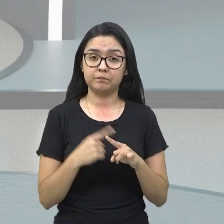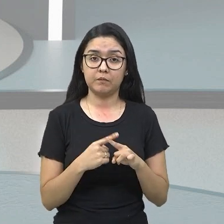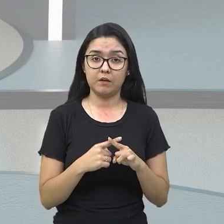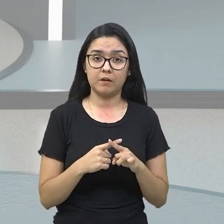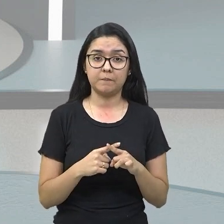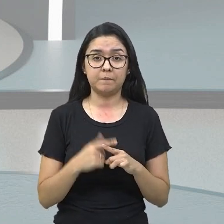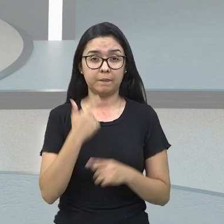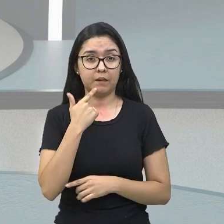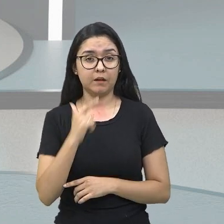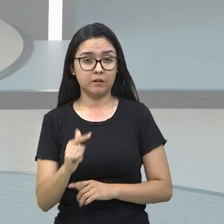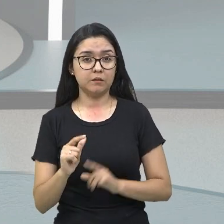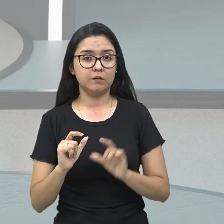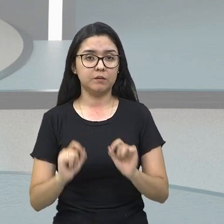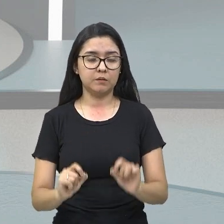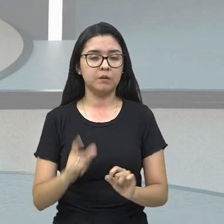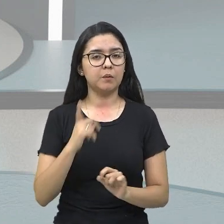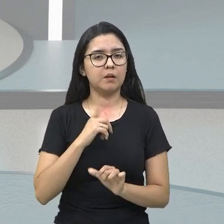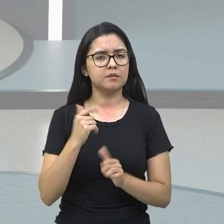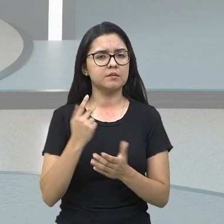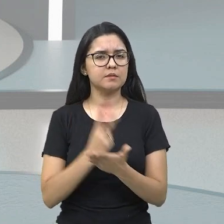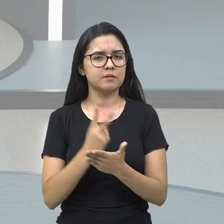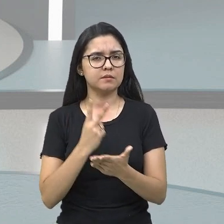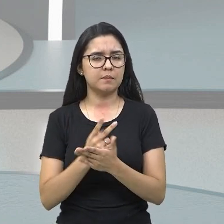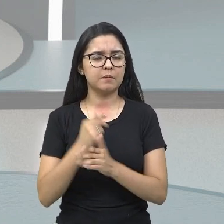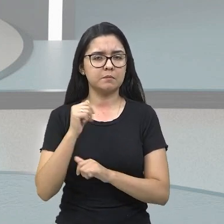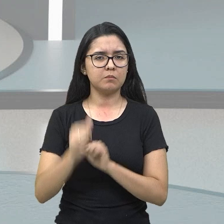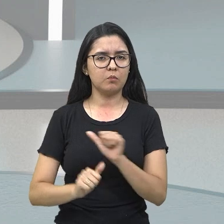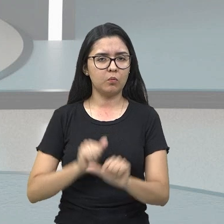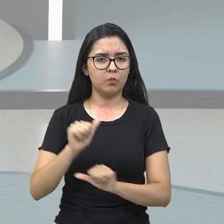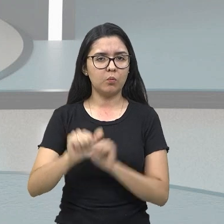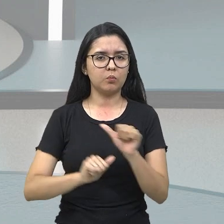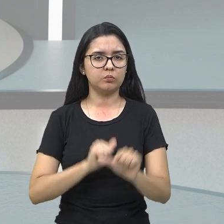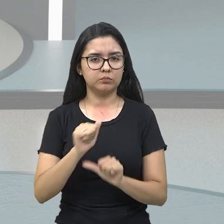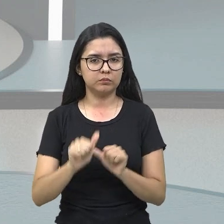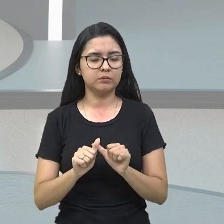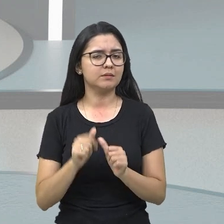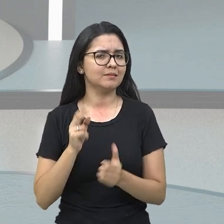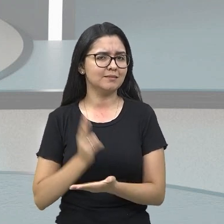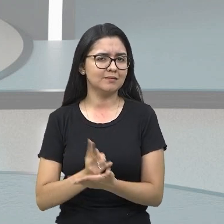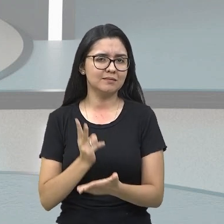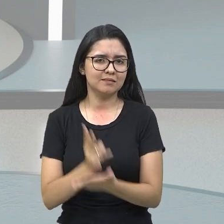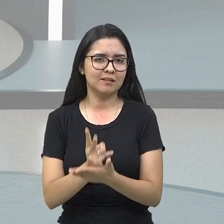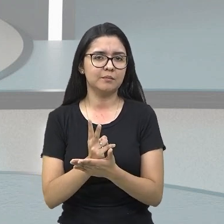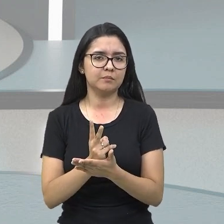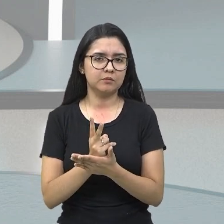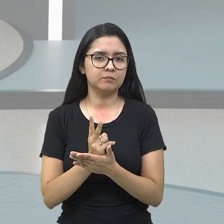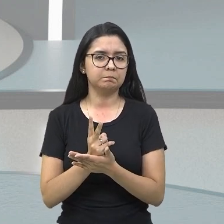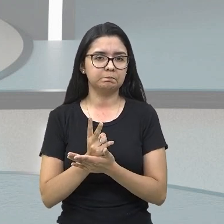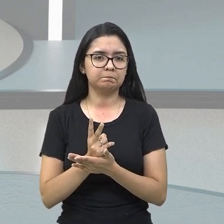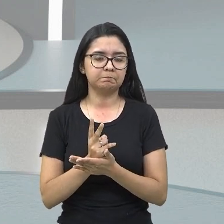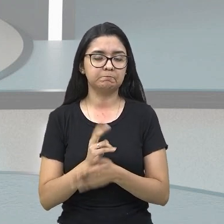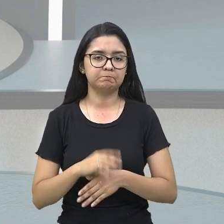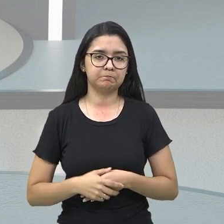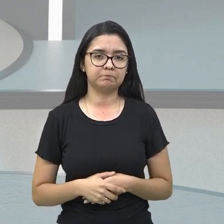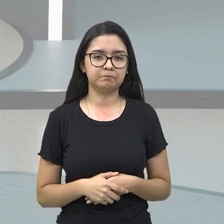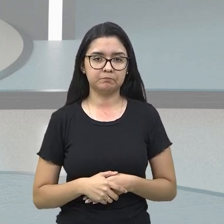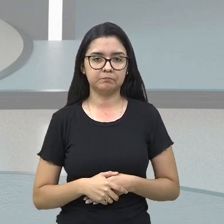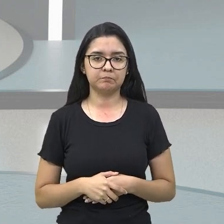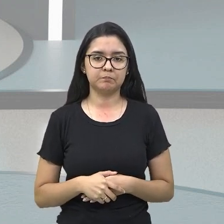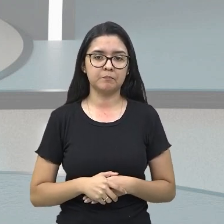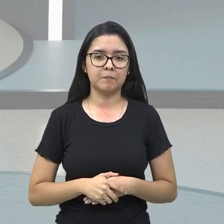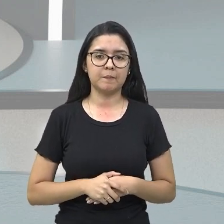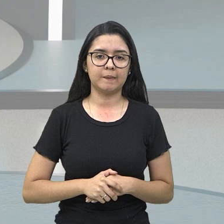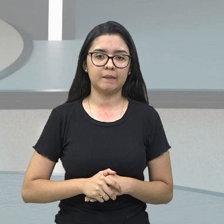língua é muito dinâmica, então o tempo todo a gente vai ter mudanças de acordo com o que os nossos falantes vão